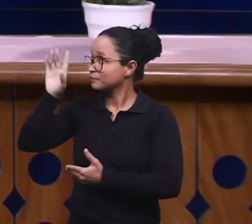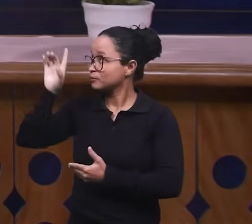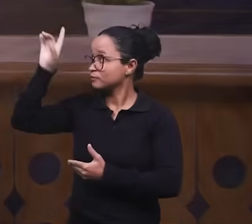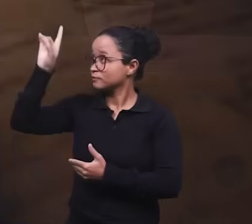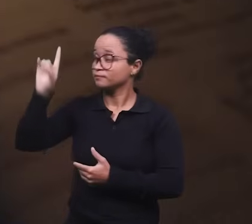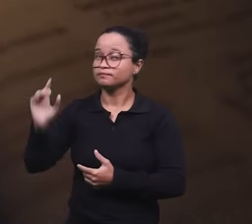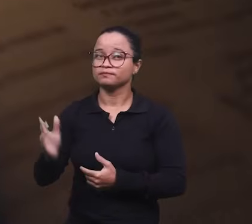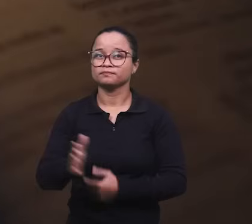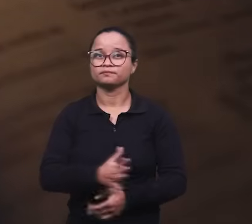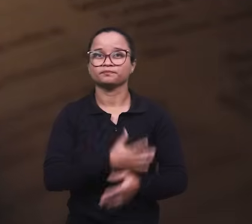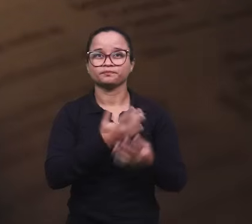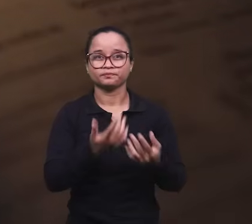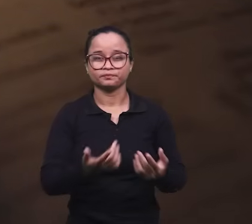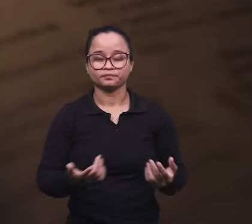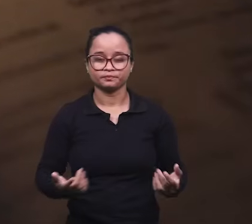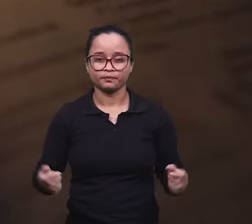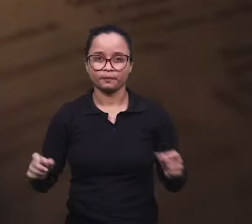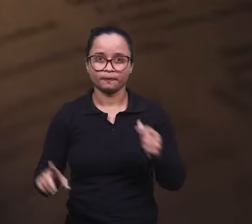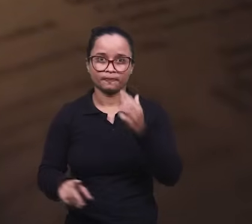Deus.